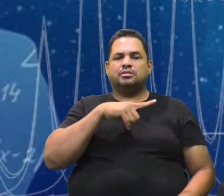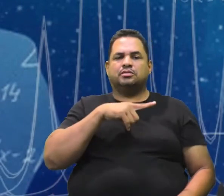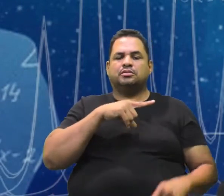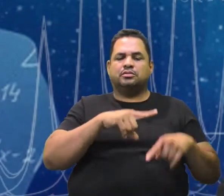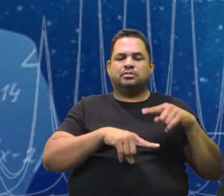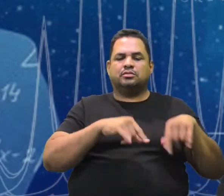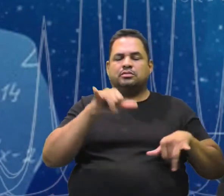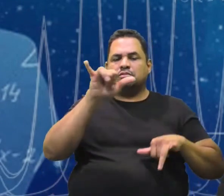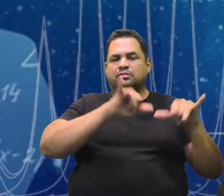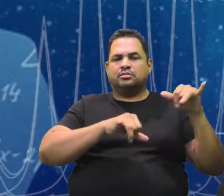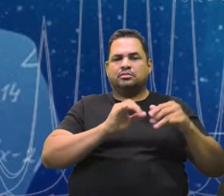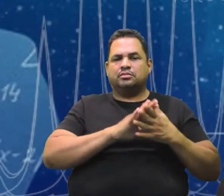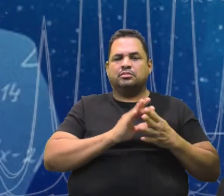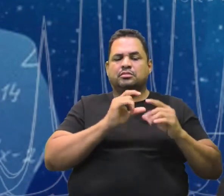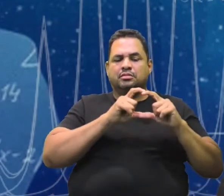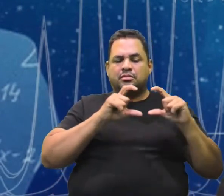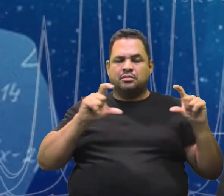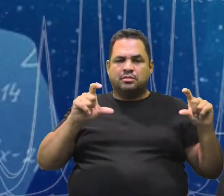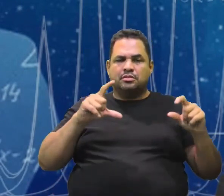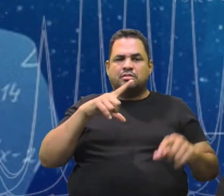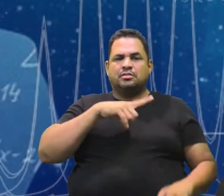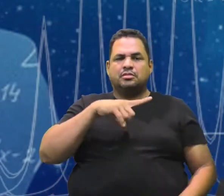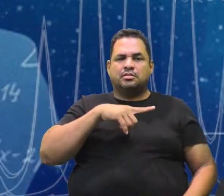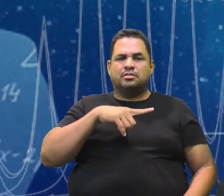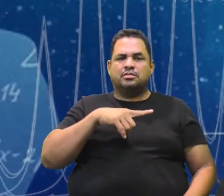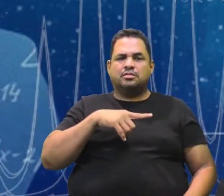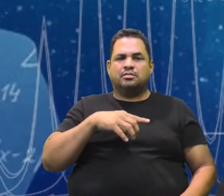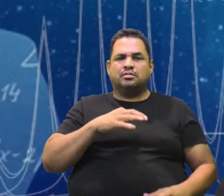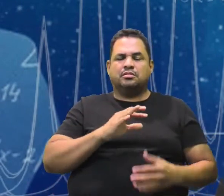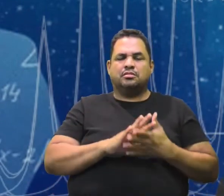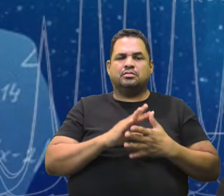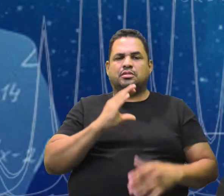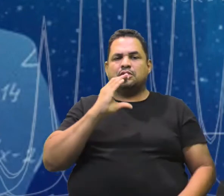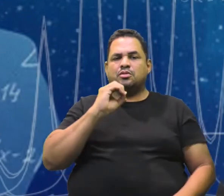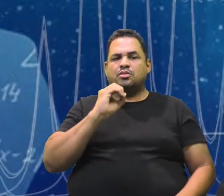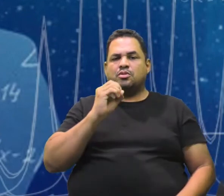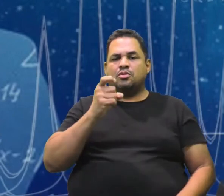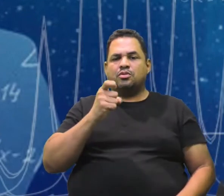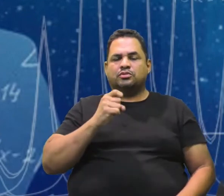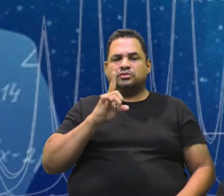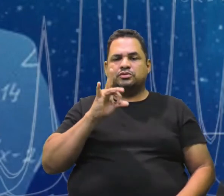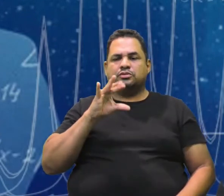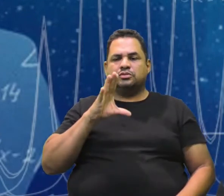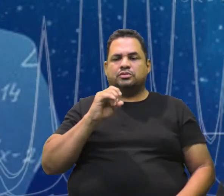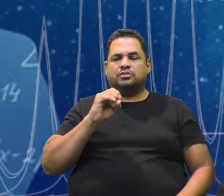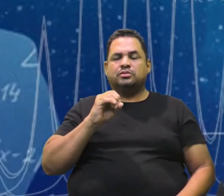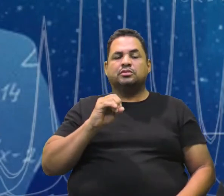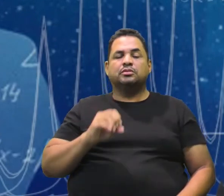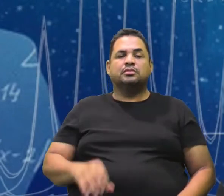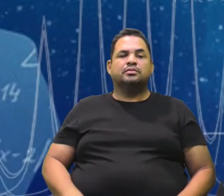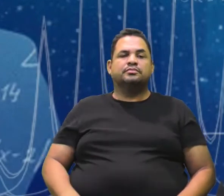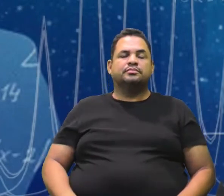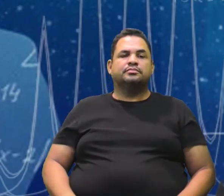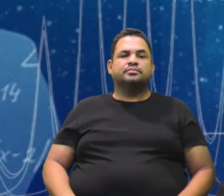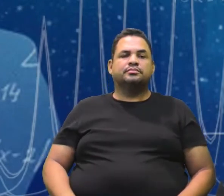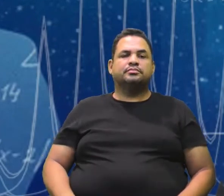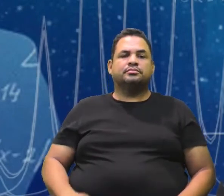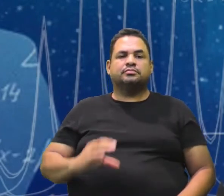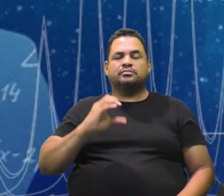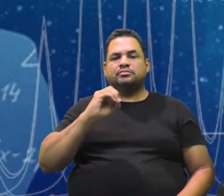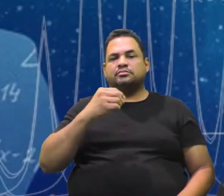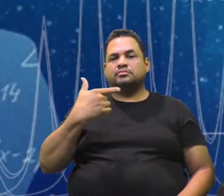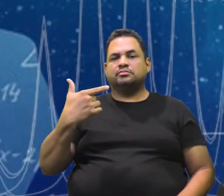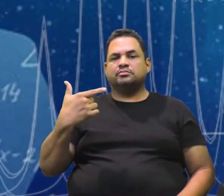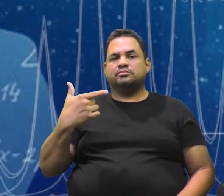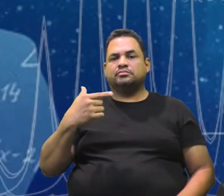fórmula, ela é considerada, pertence à função óxido, né? Óxido de hidrogênio, e o oxigênio